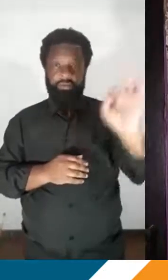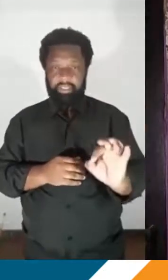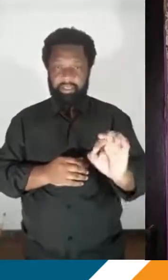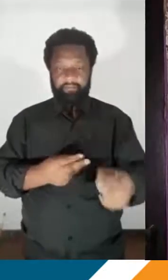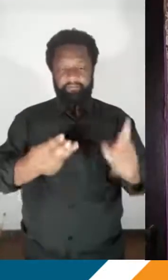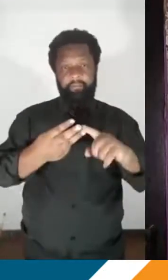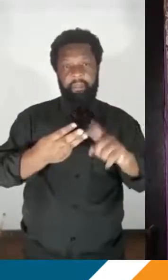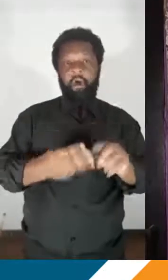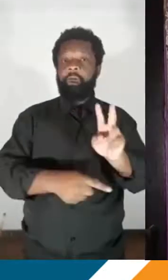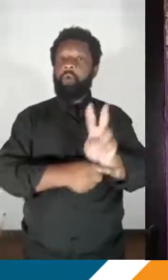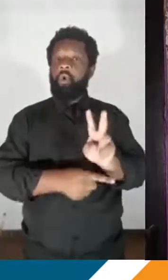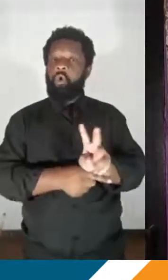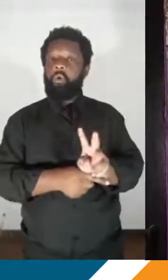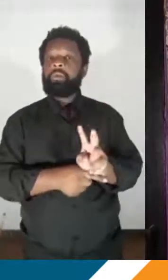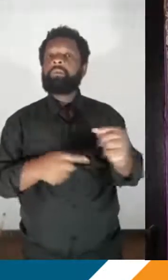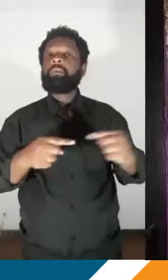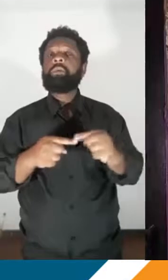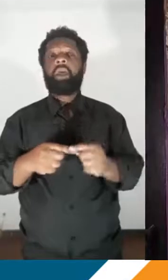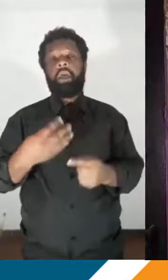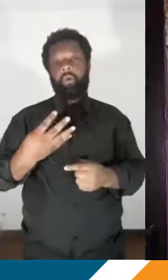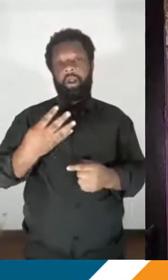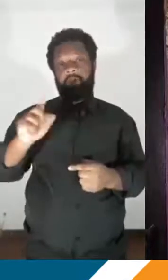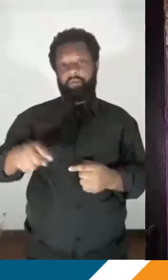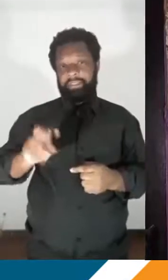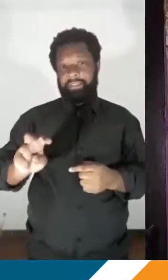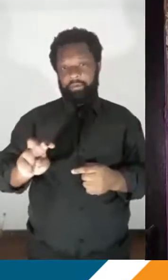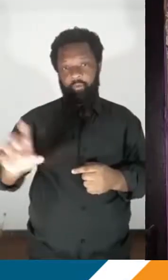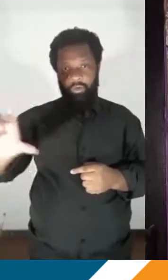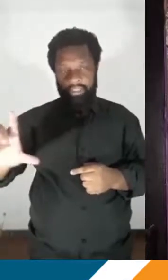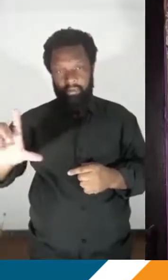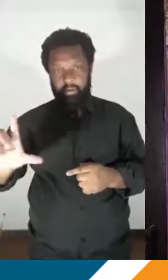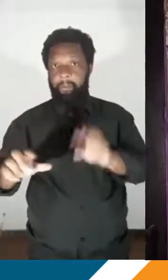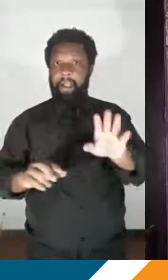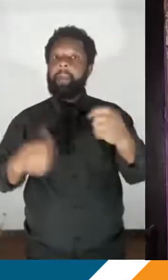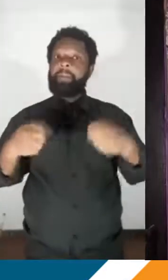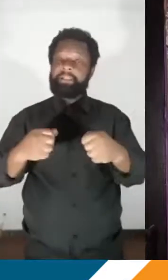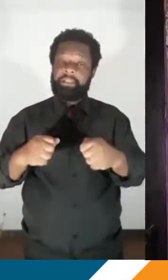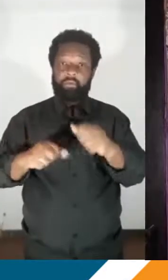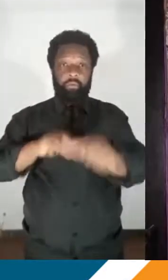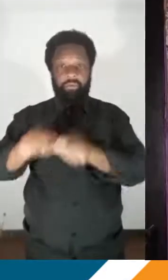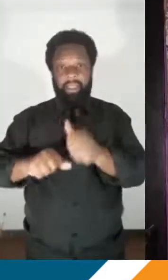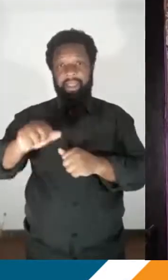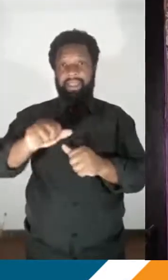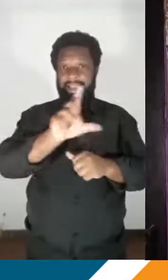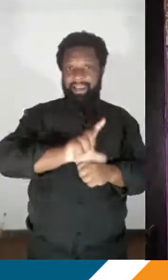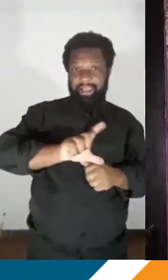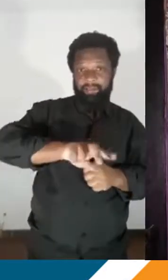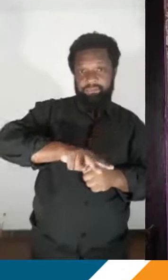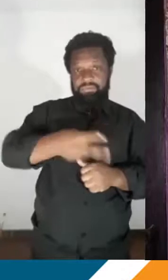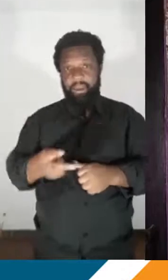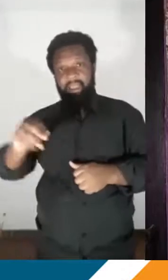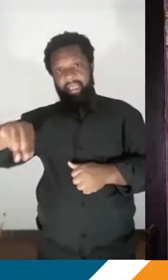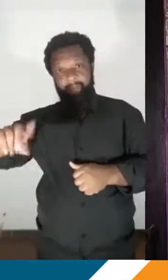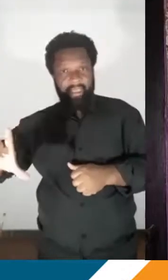12%, o volume da solução, que é 4,5 litros, só que eu preciso usar ele em ml,